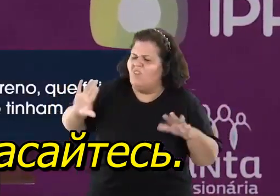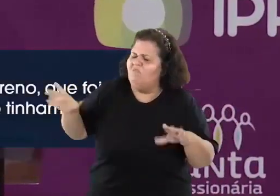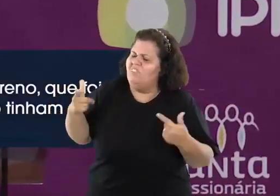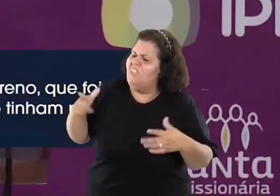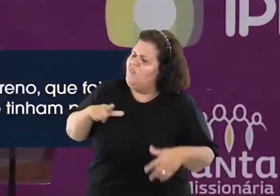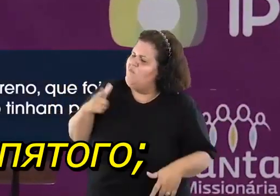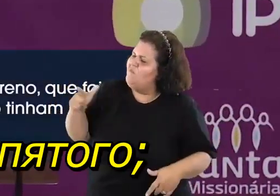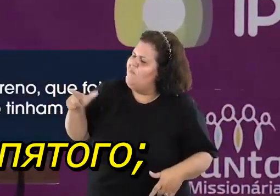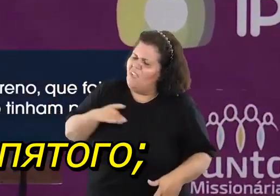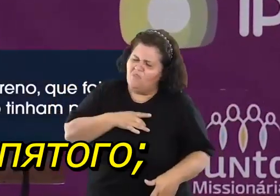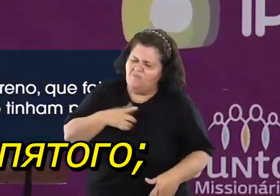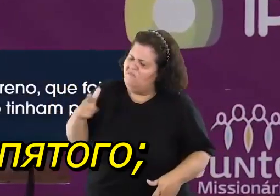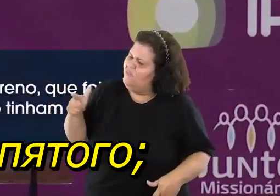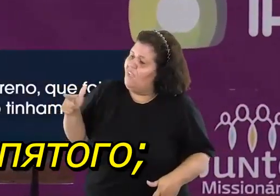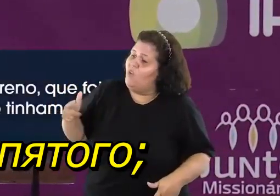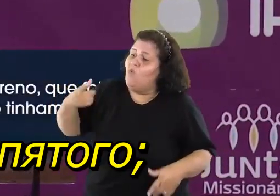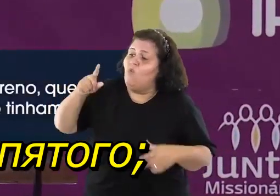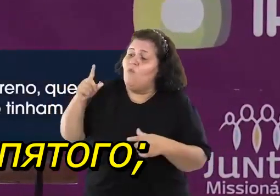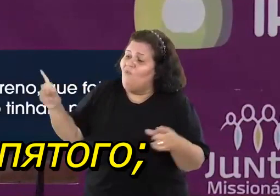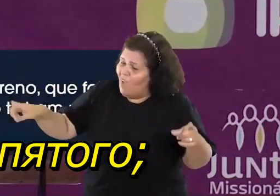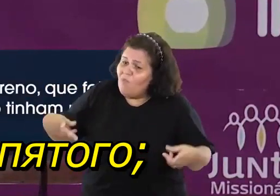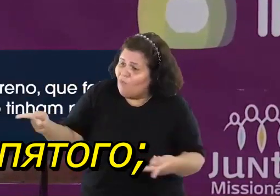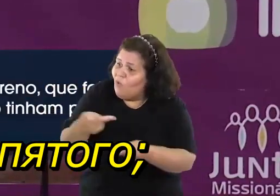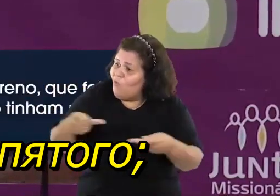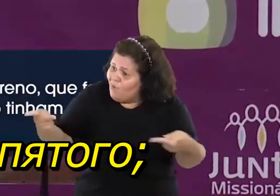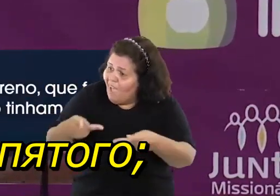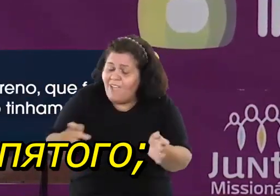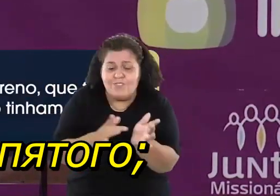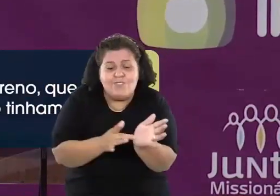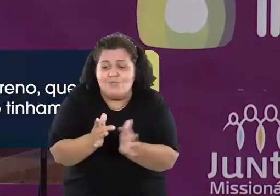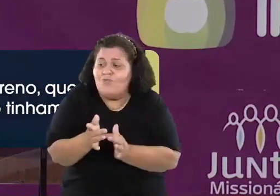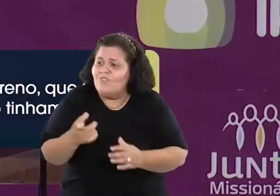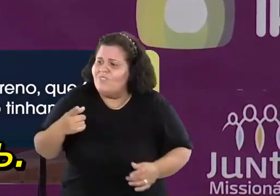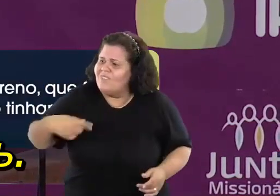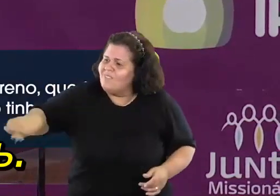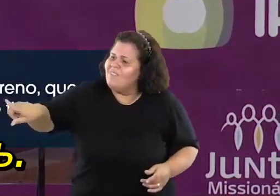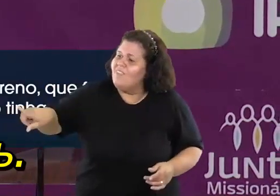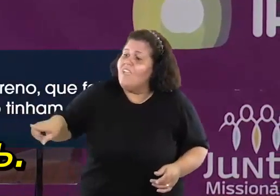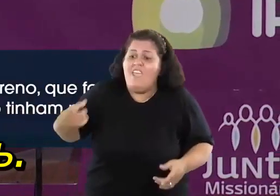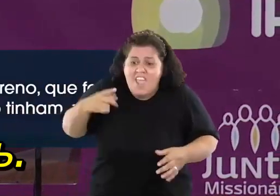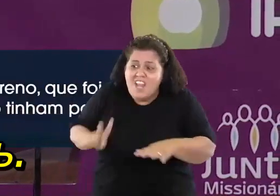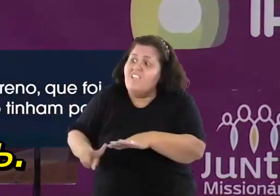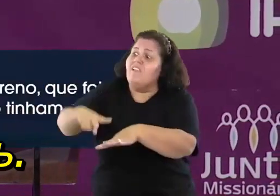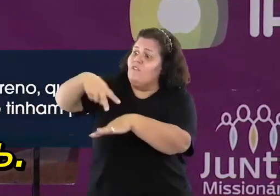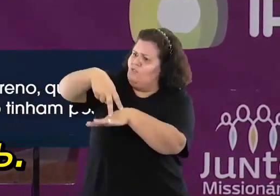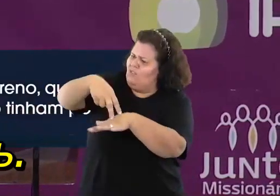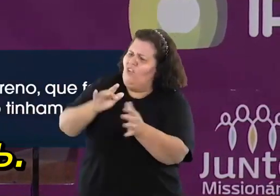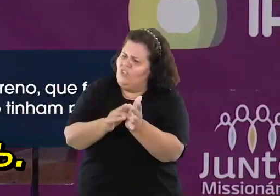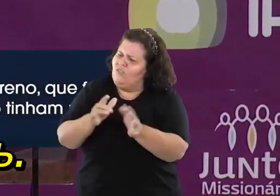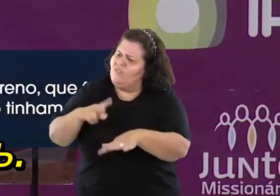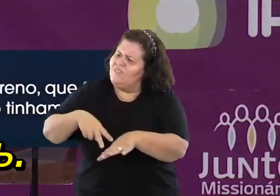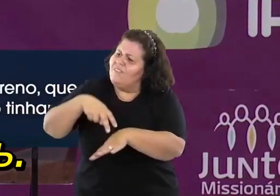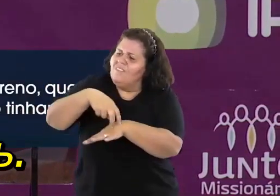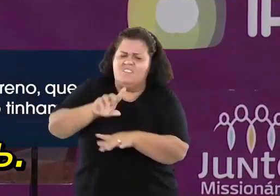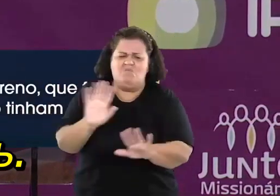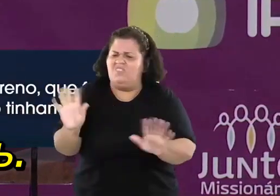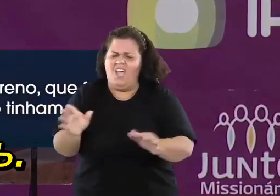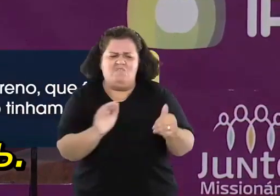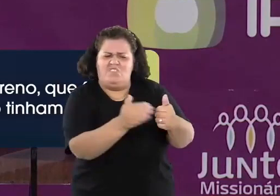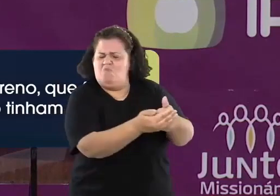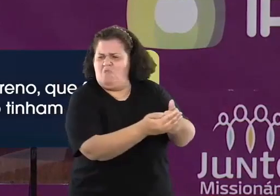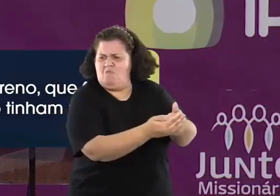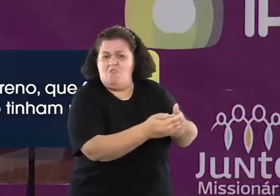atemorizeis, buscais a Jesus, o Nazareno, que foi crucificado. Ele ressuscitou, não está mais